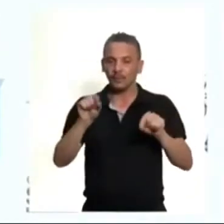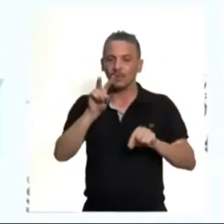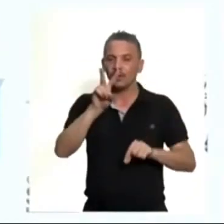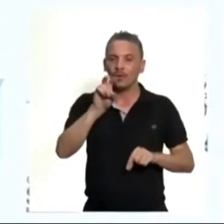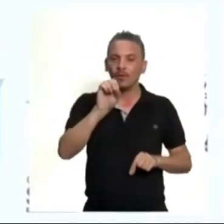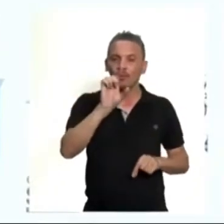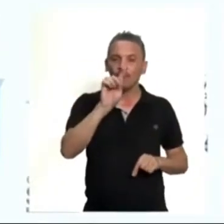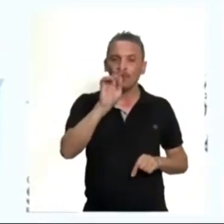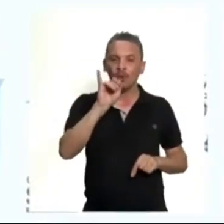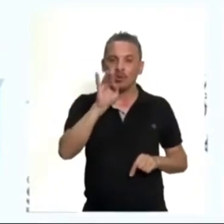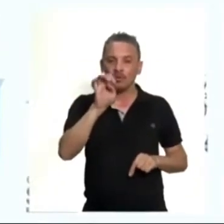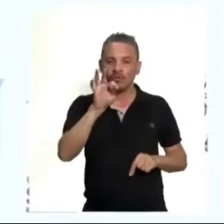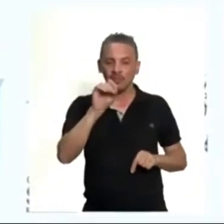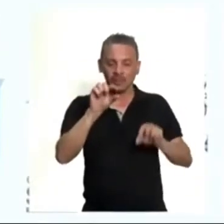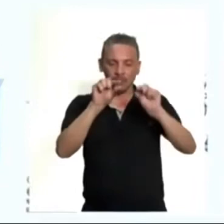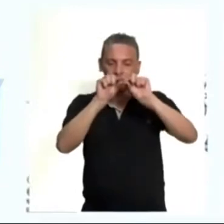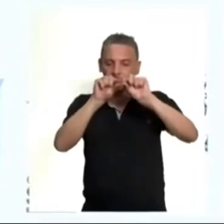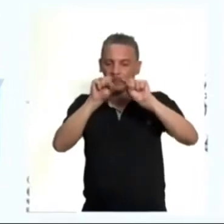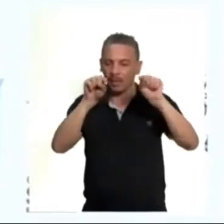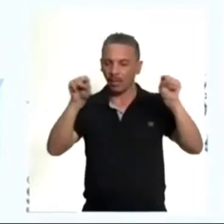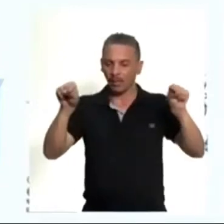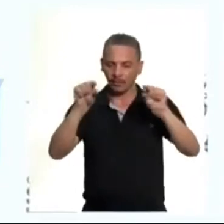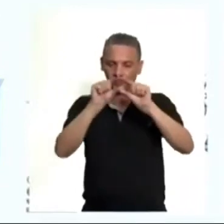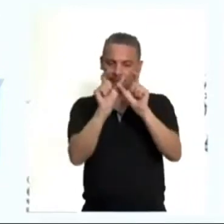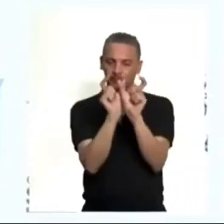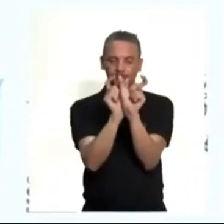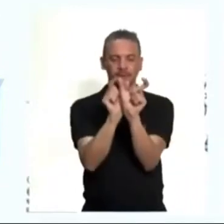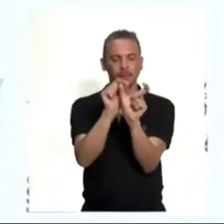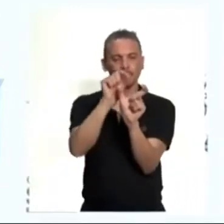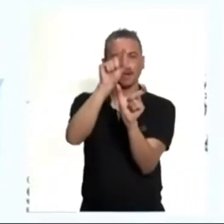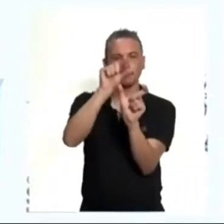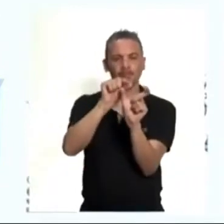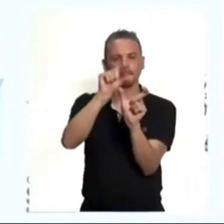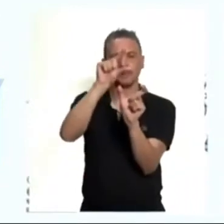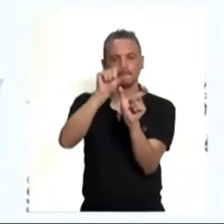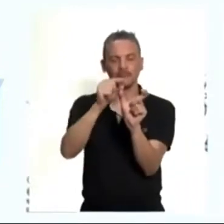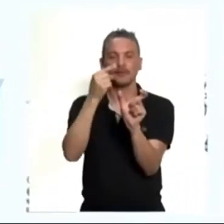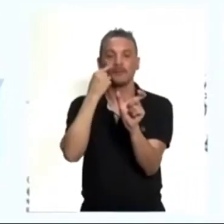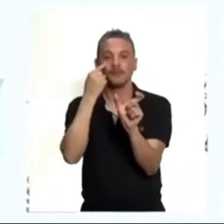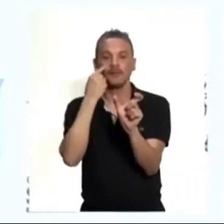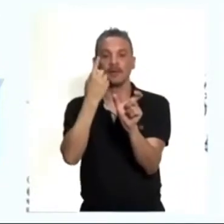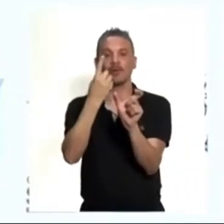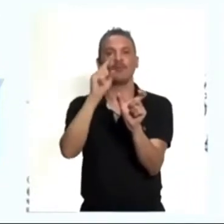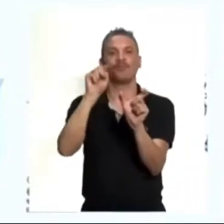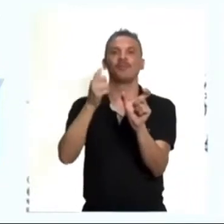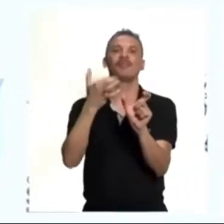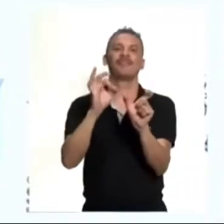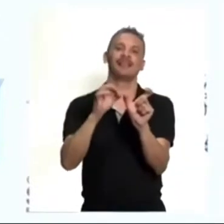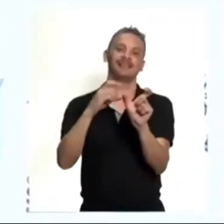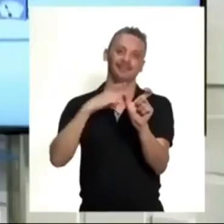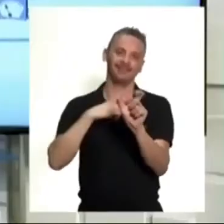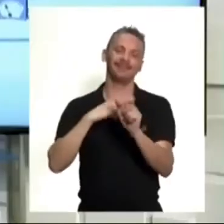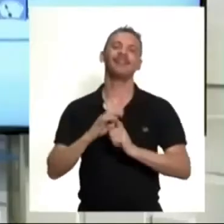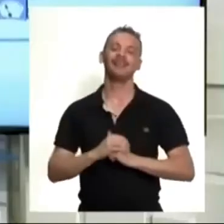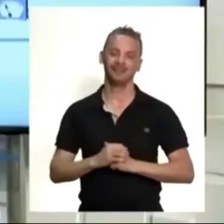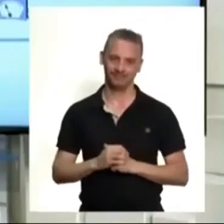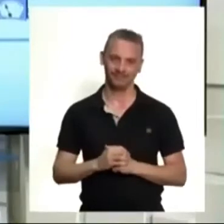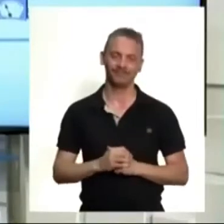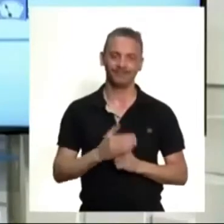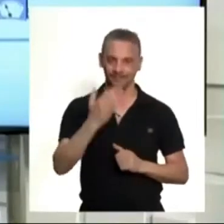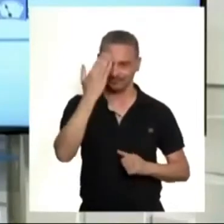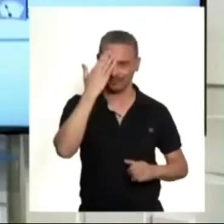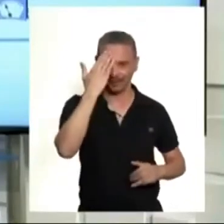é um equipamento que mede lá a diferença de potencial que você tem entre os dois eletrodos, ele vai acusar lá 1,10 volts.